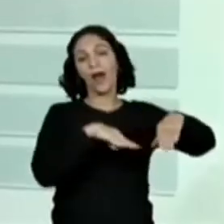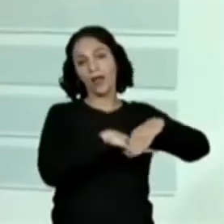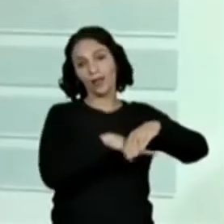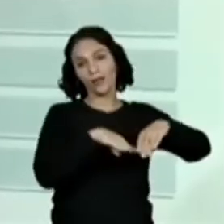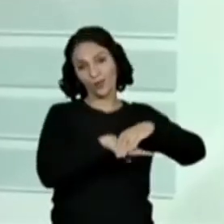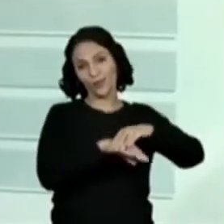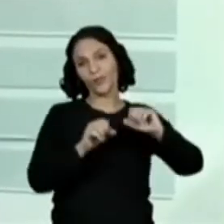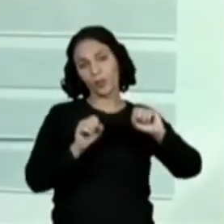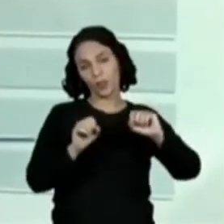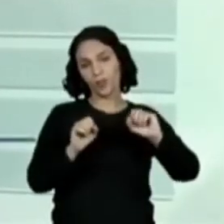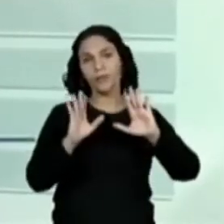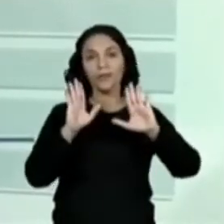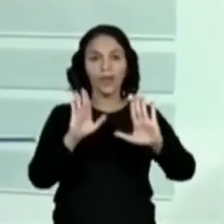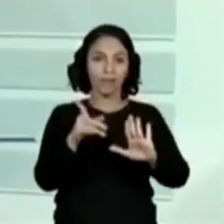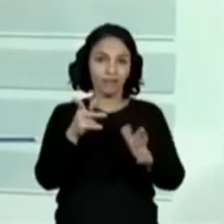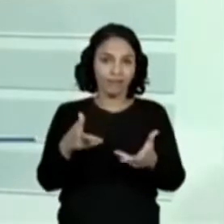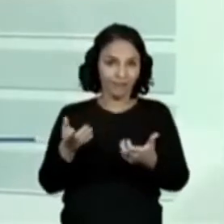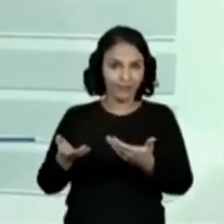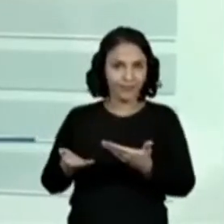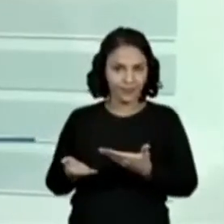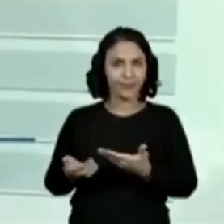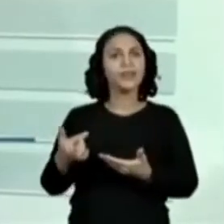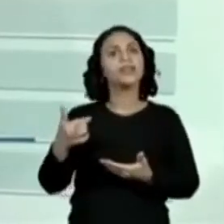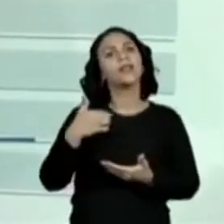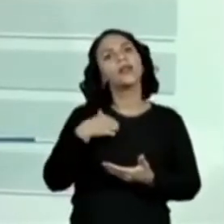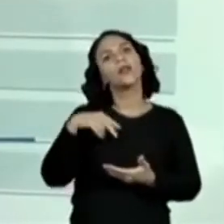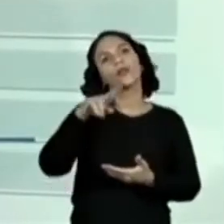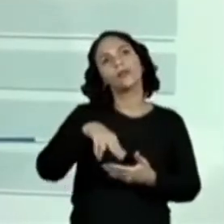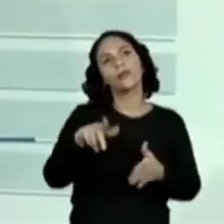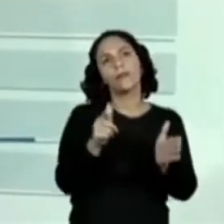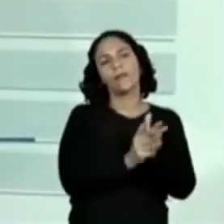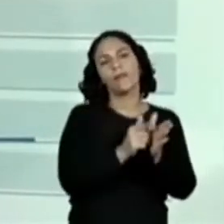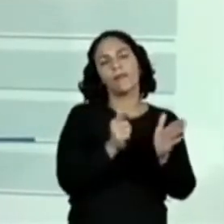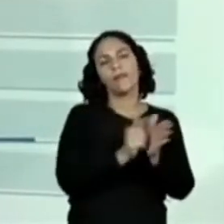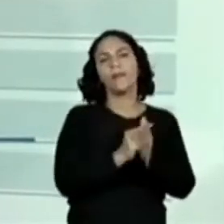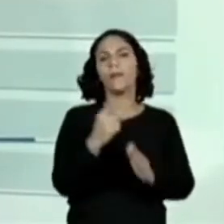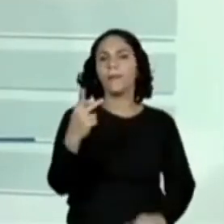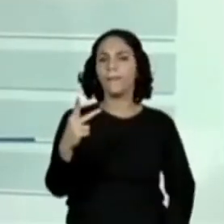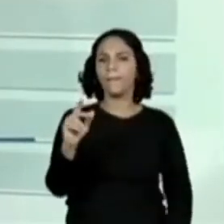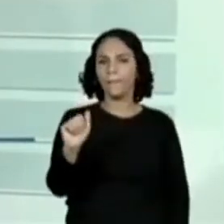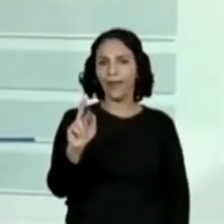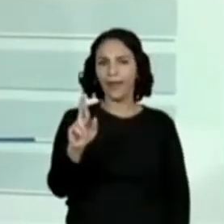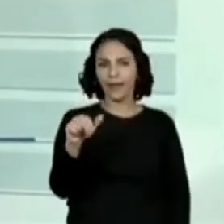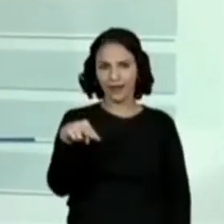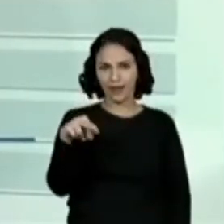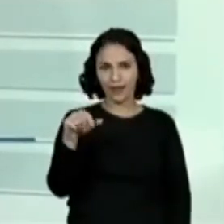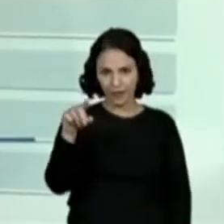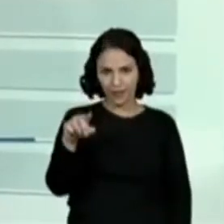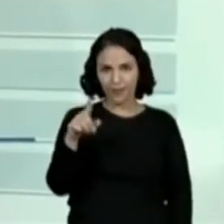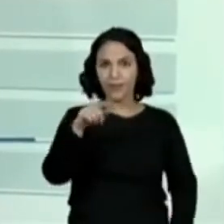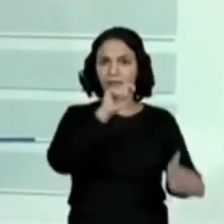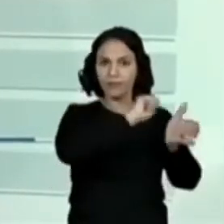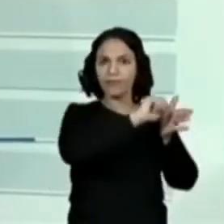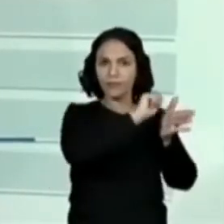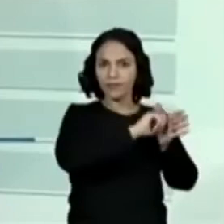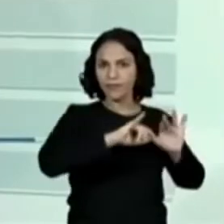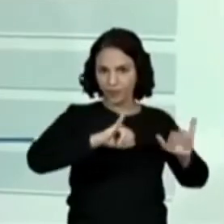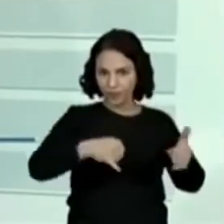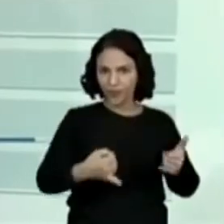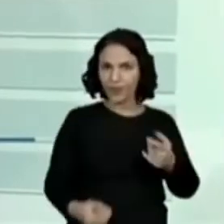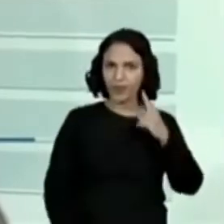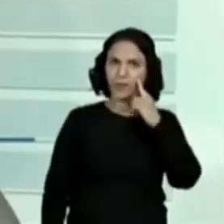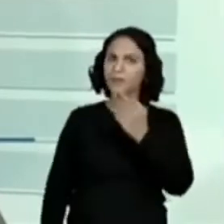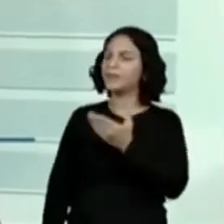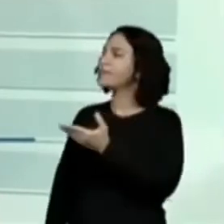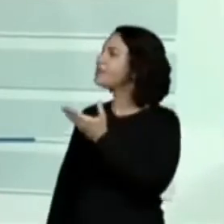na caixa que vocês observam, eu utilizei papel Paraná. Vamos escrever papel Paraná na nossa lista?